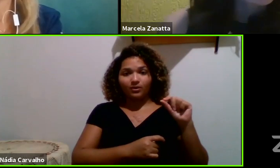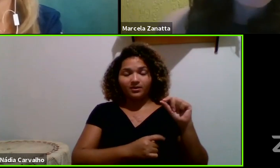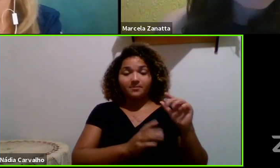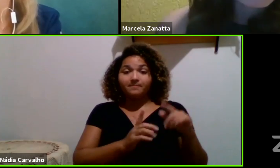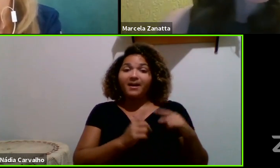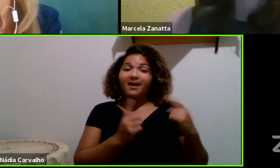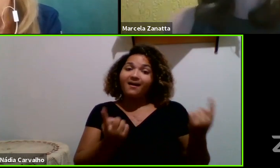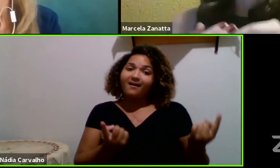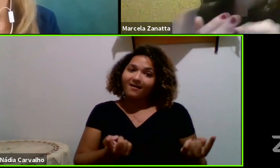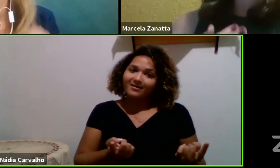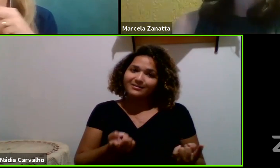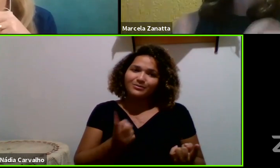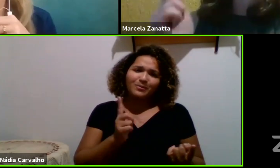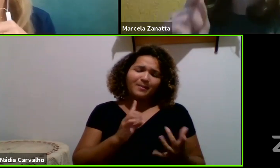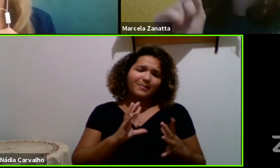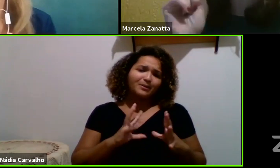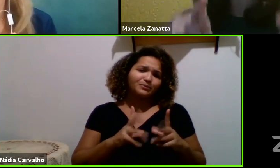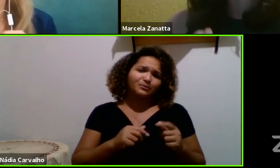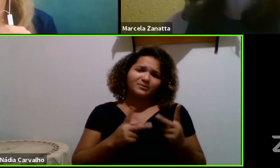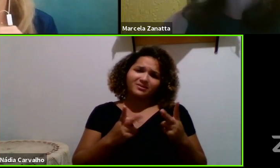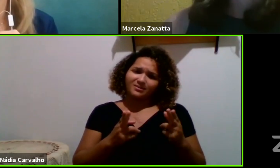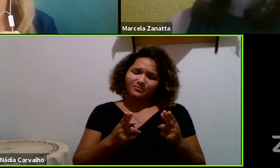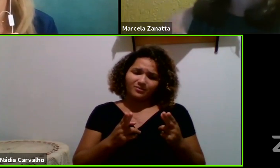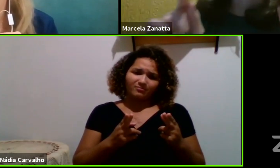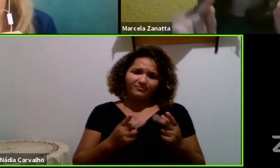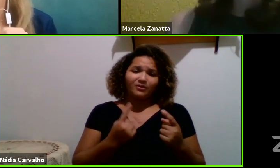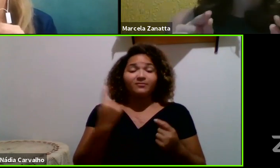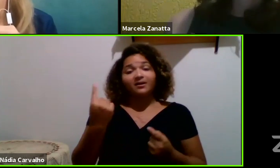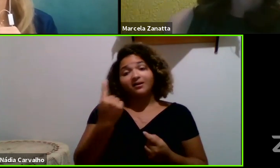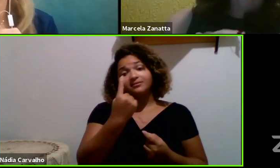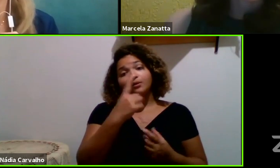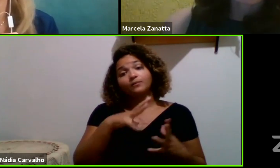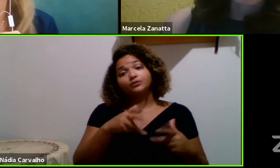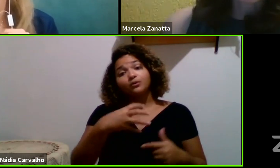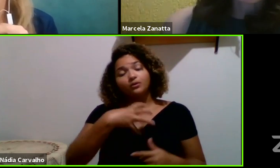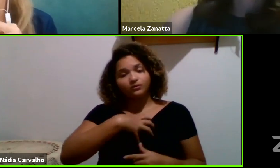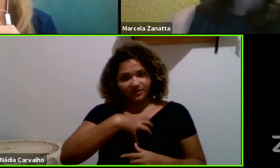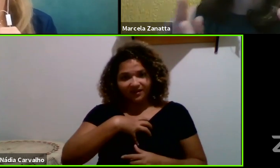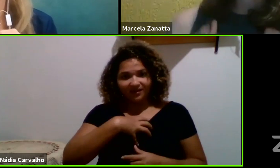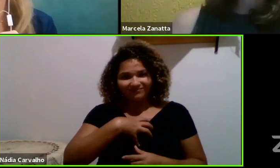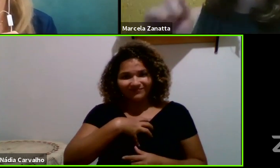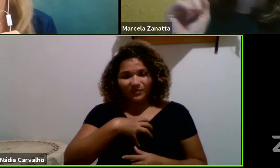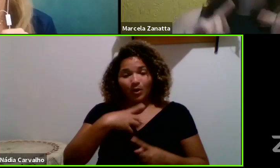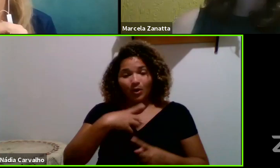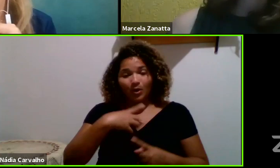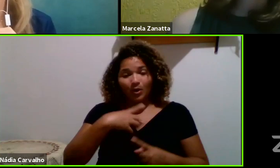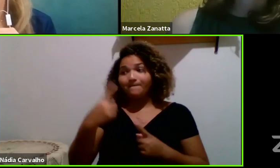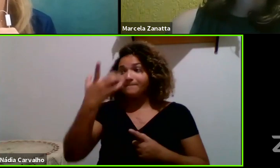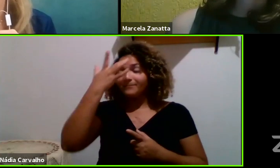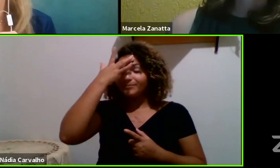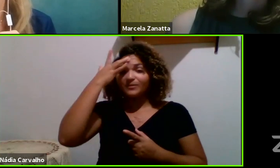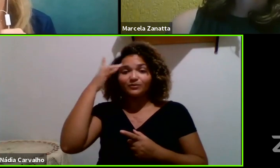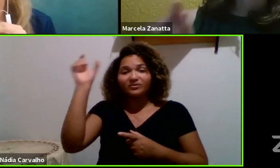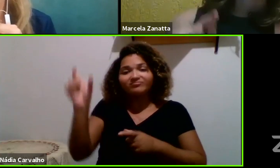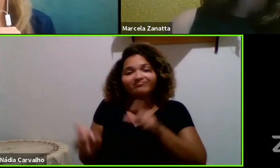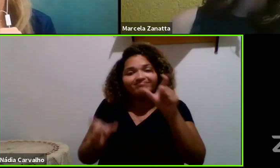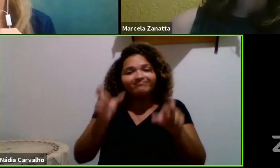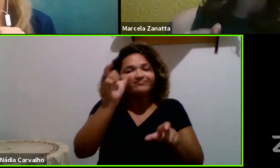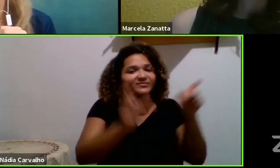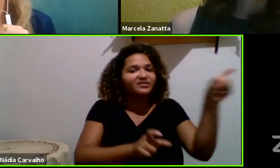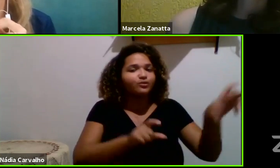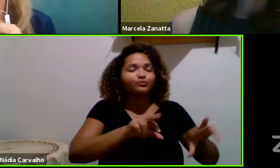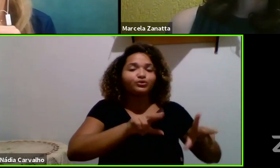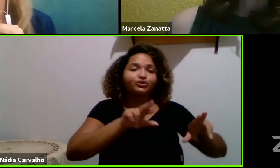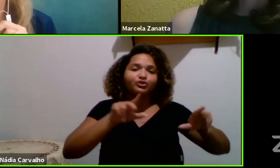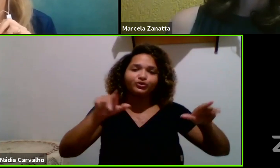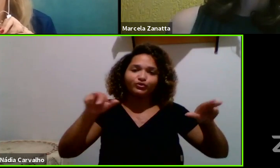resultado na obstetrícia, do bom resultado na saúde, é a individualização. E é por isso que o trabalho da enfermeira obstetra é tão